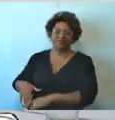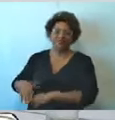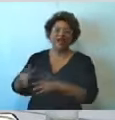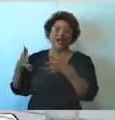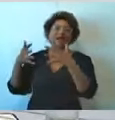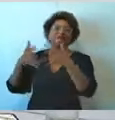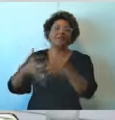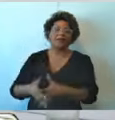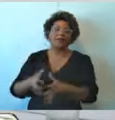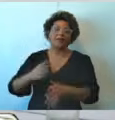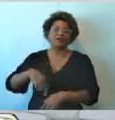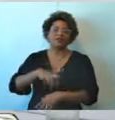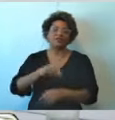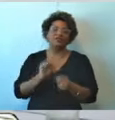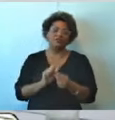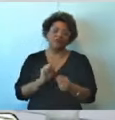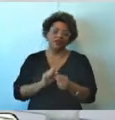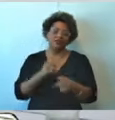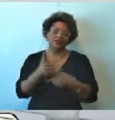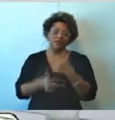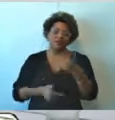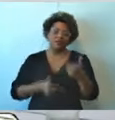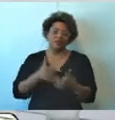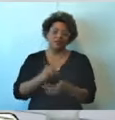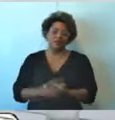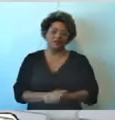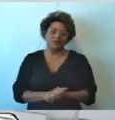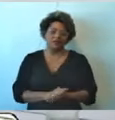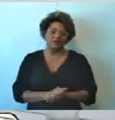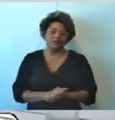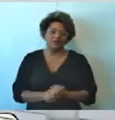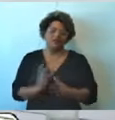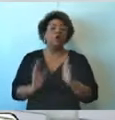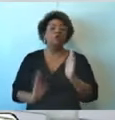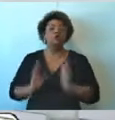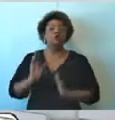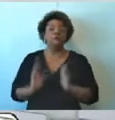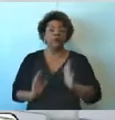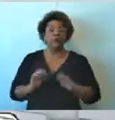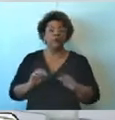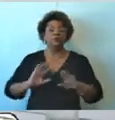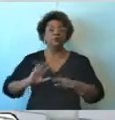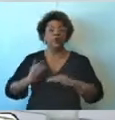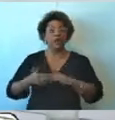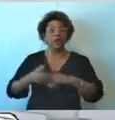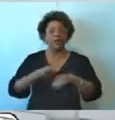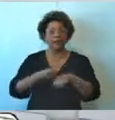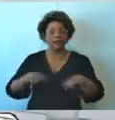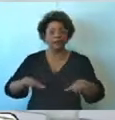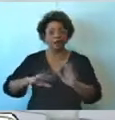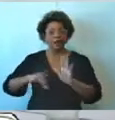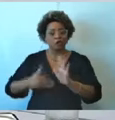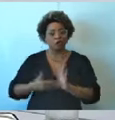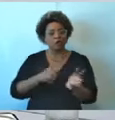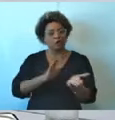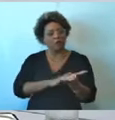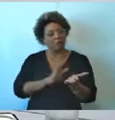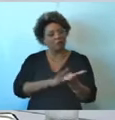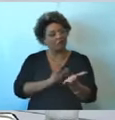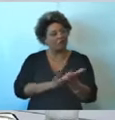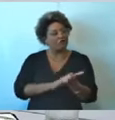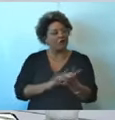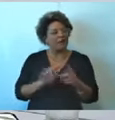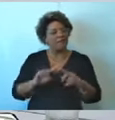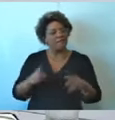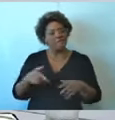né? Na pandemia todo mundo aplaudiu a gente, tratou a gente como herói. E recentemente nós fizemos